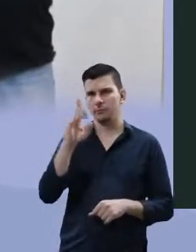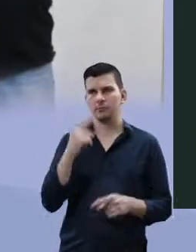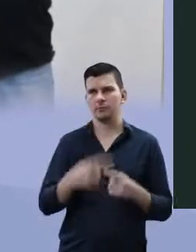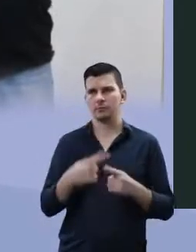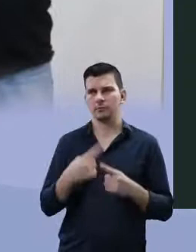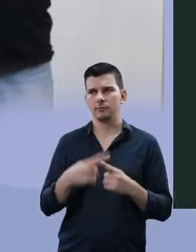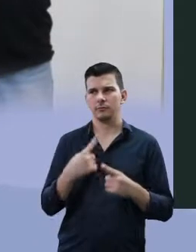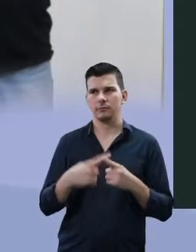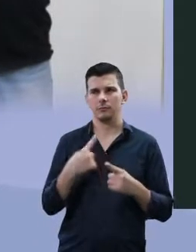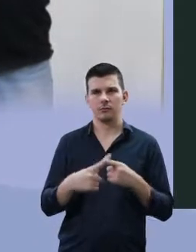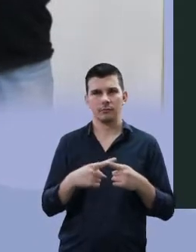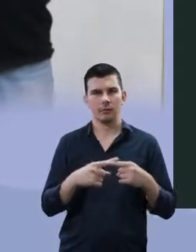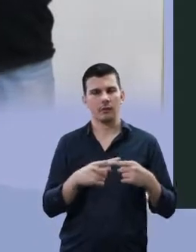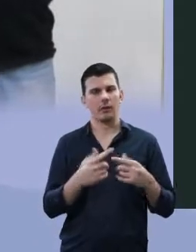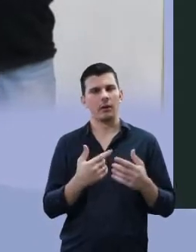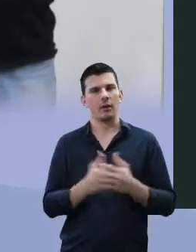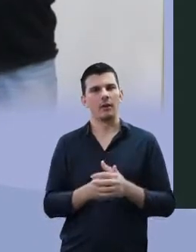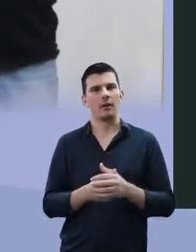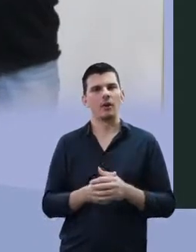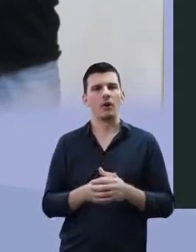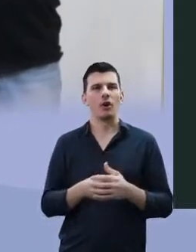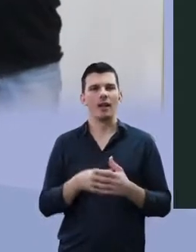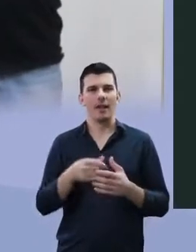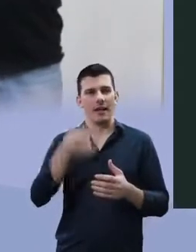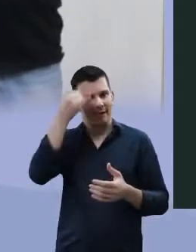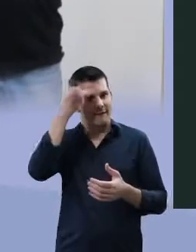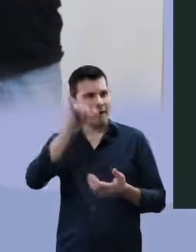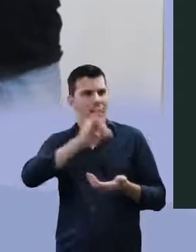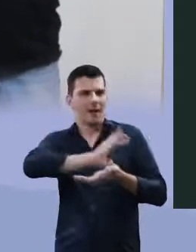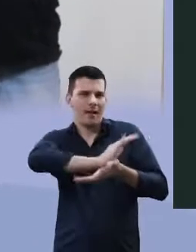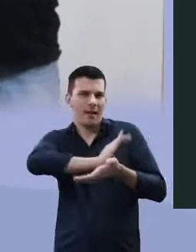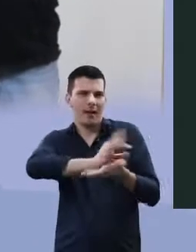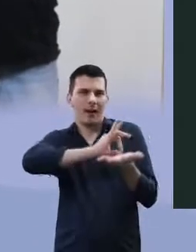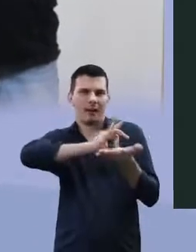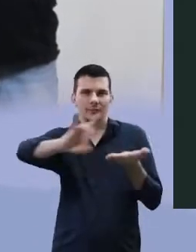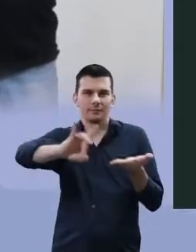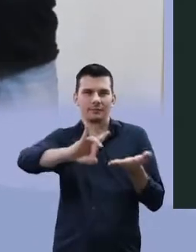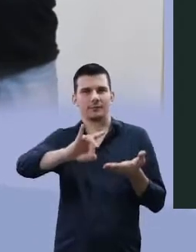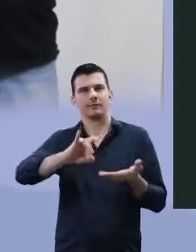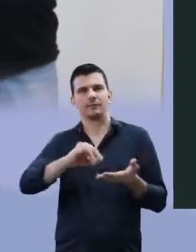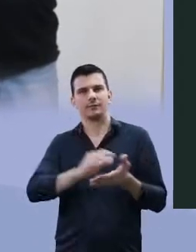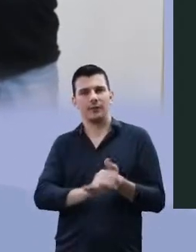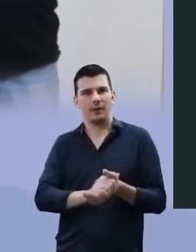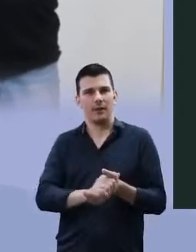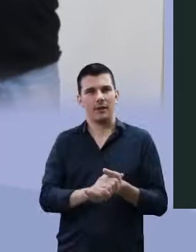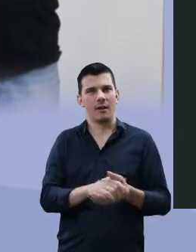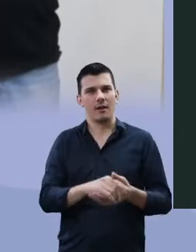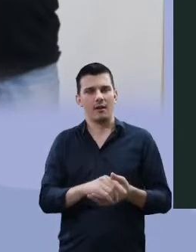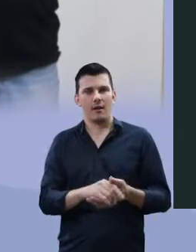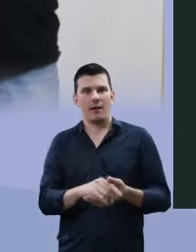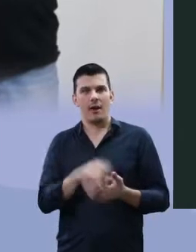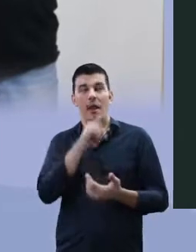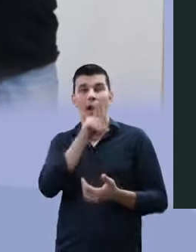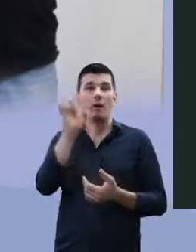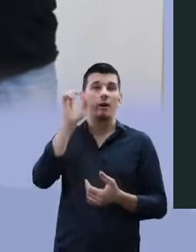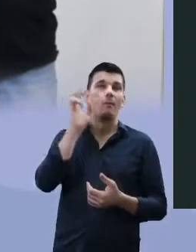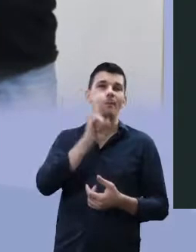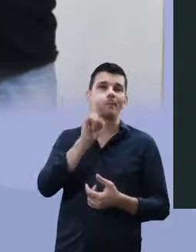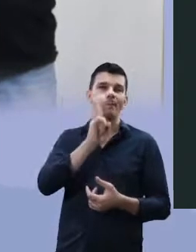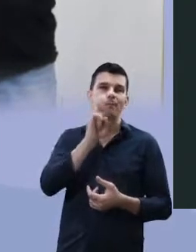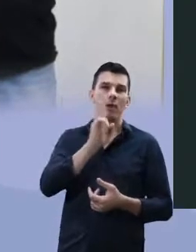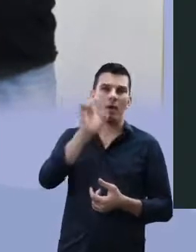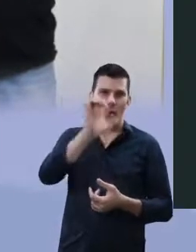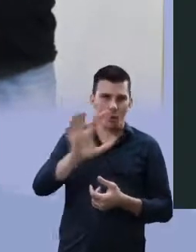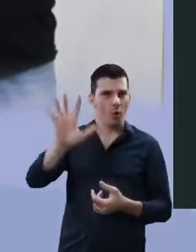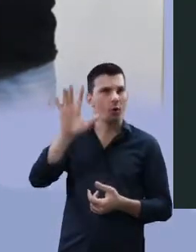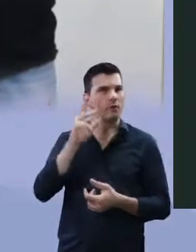importante, principalmente a partir desses movimentos antirracistas em diferentes partes do mundo, né? Principalmente nos Estados Unidos e